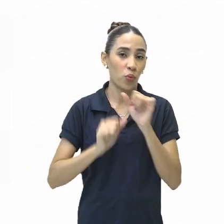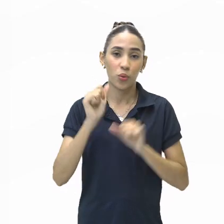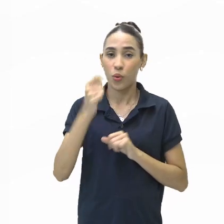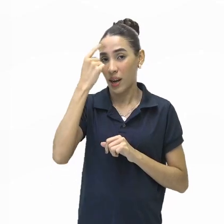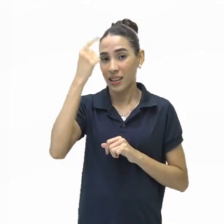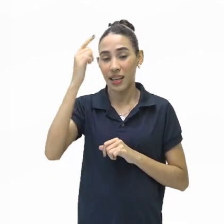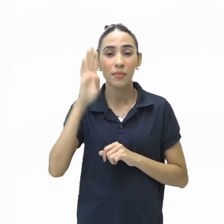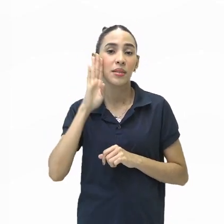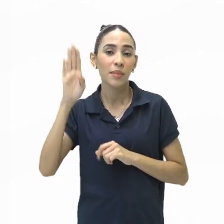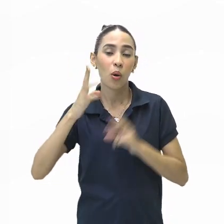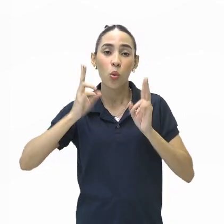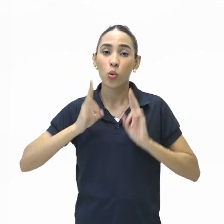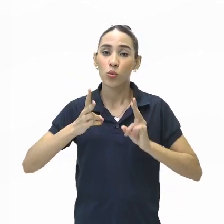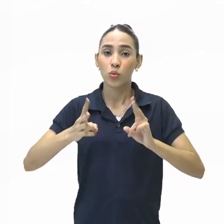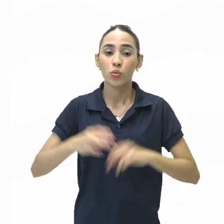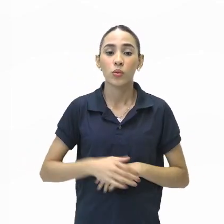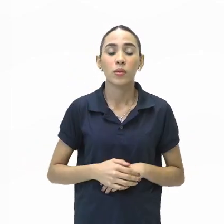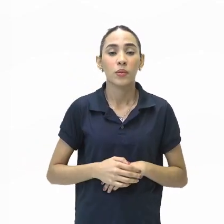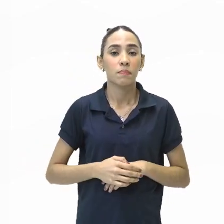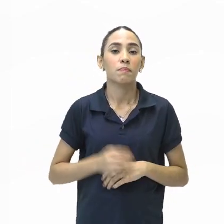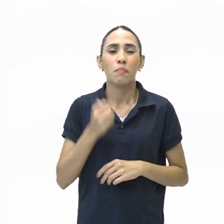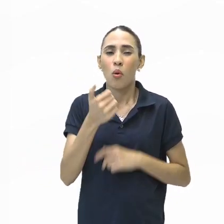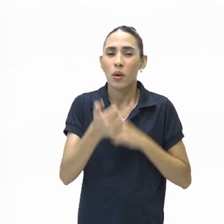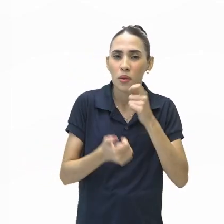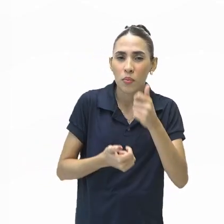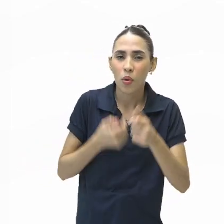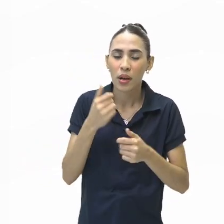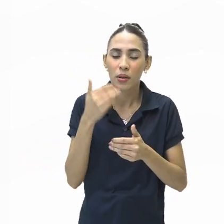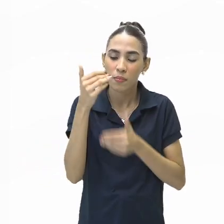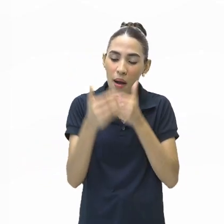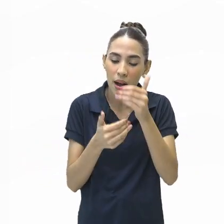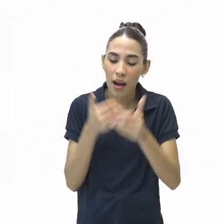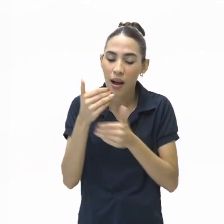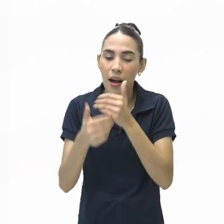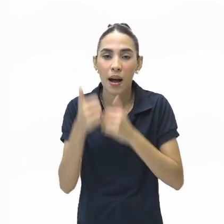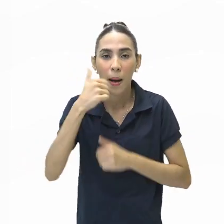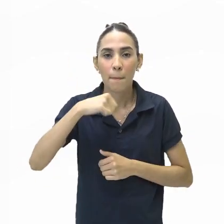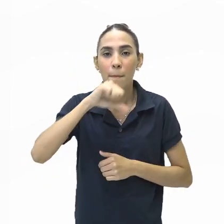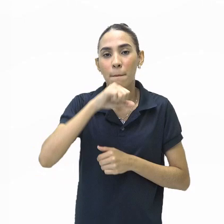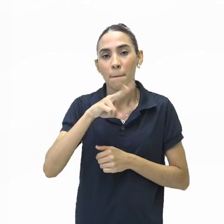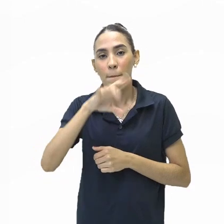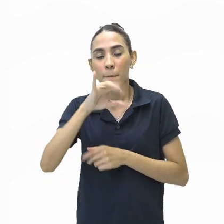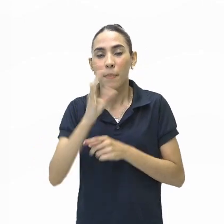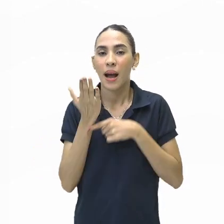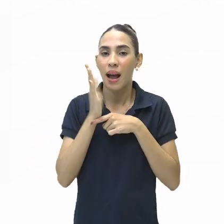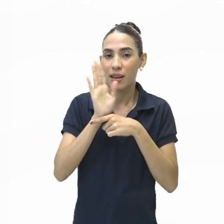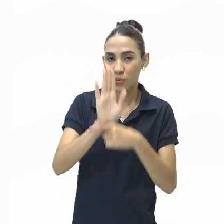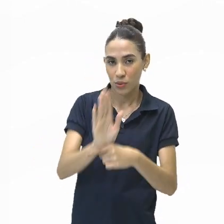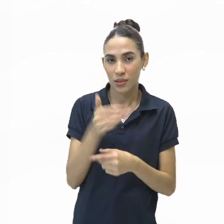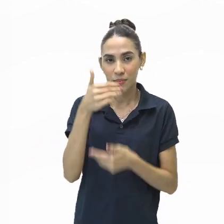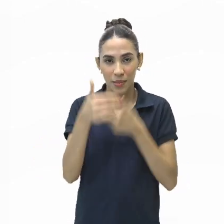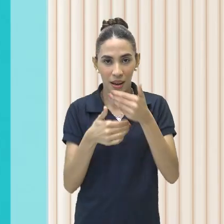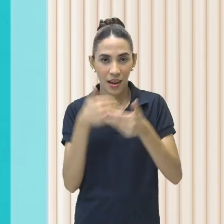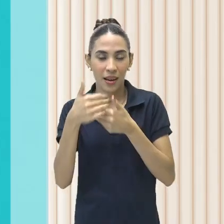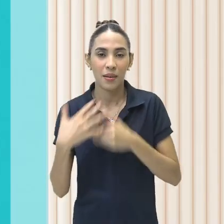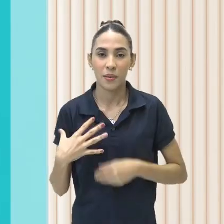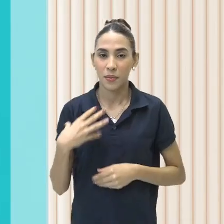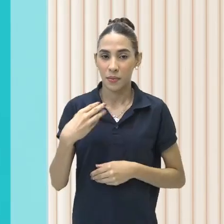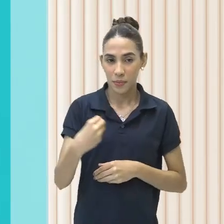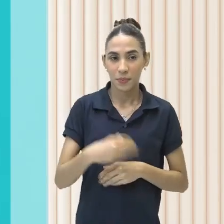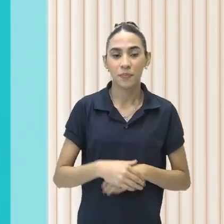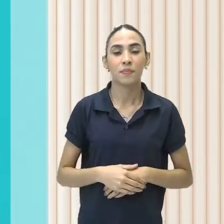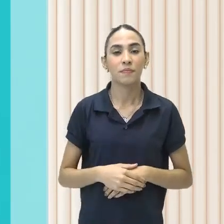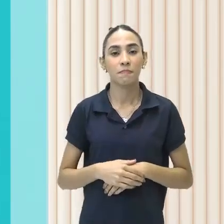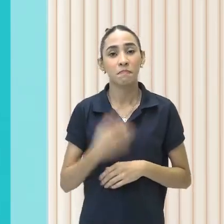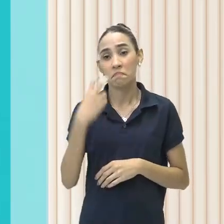ideia central. Continua dizendo que de pouquinho em pouquinho vai enchendo, de pouquinho em pouquinho a mãe vai ajudando ali na construção do seu filho, né?